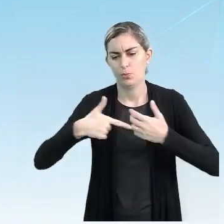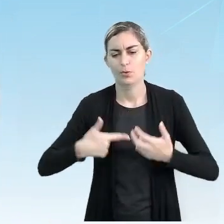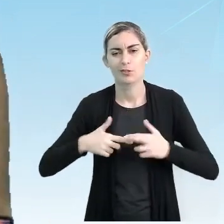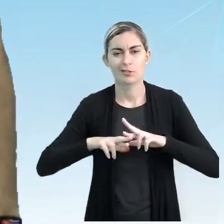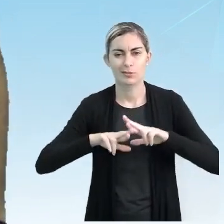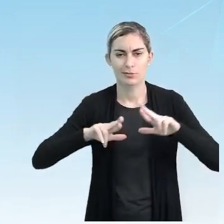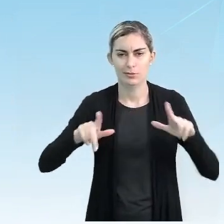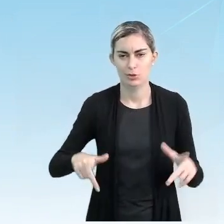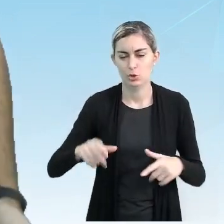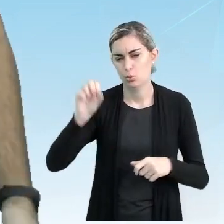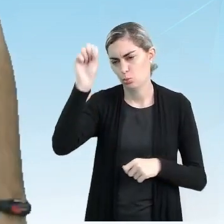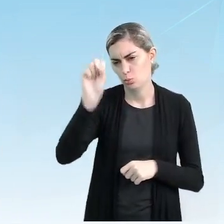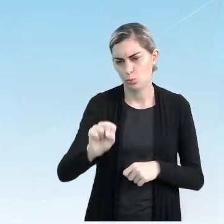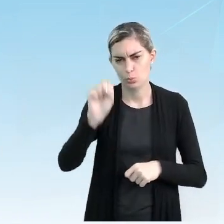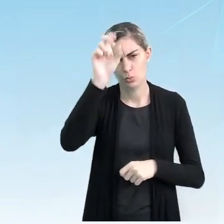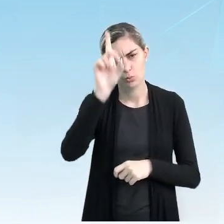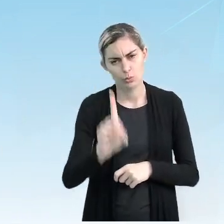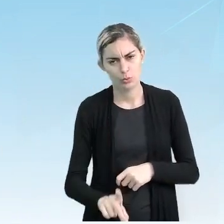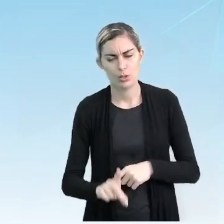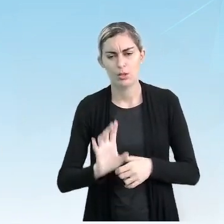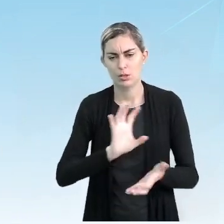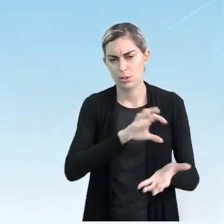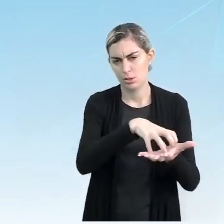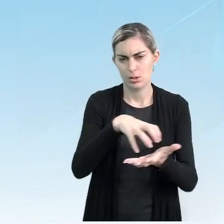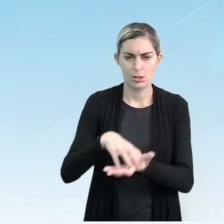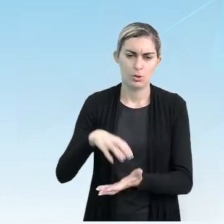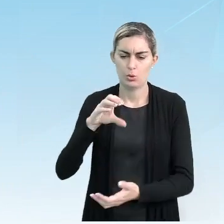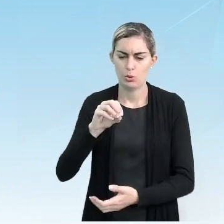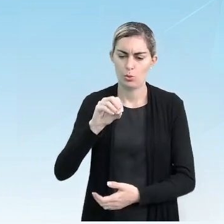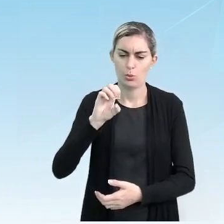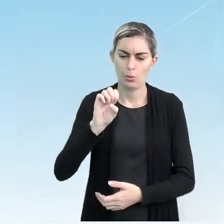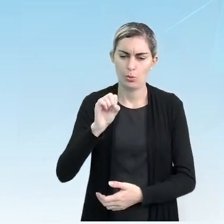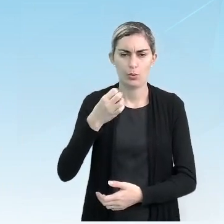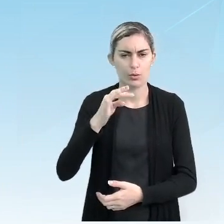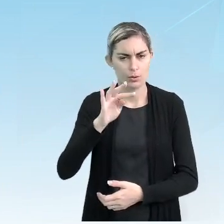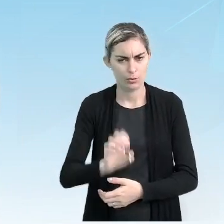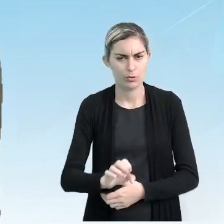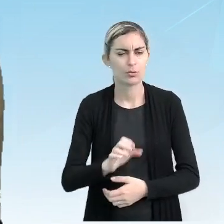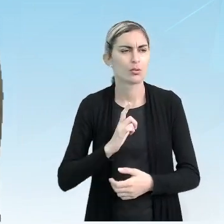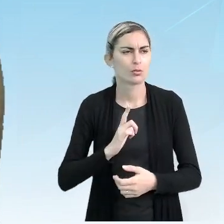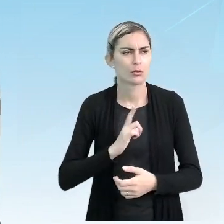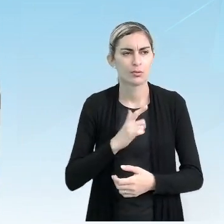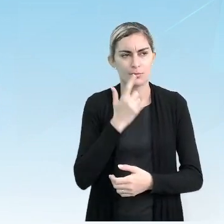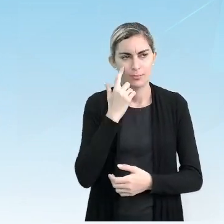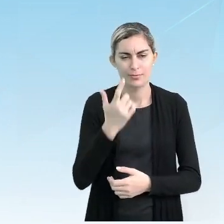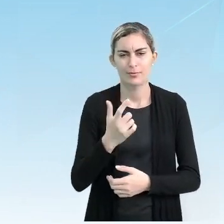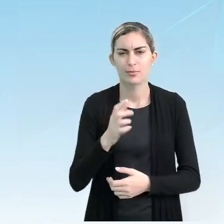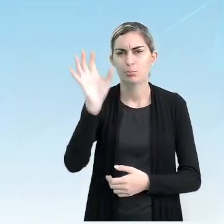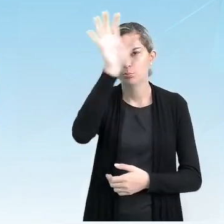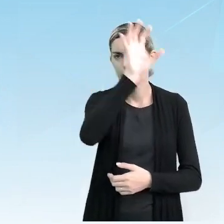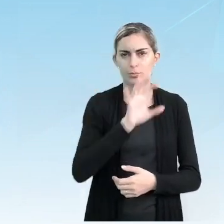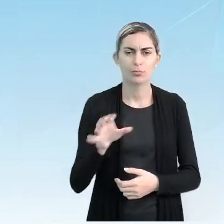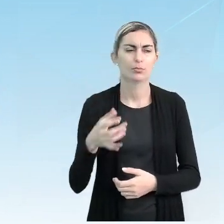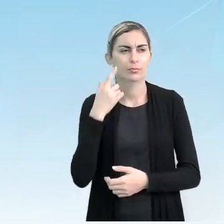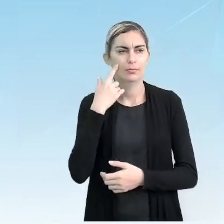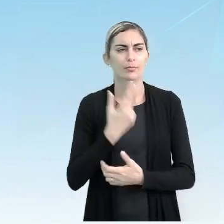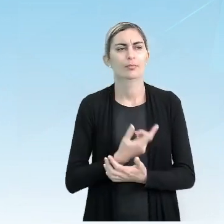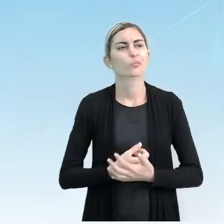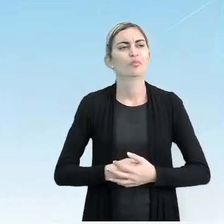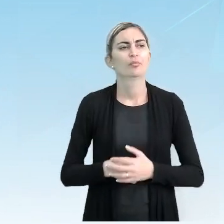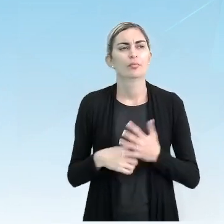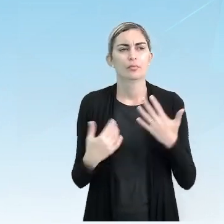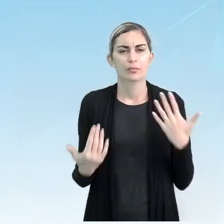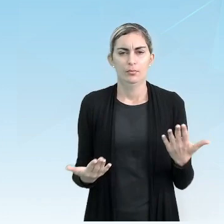Sul, Sudeste, exatamente. Centro-Oeste. Então, observar isso. Olha aí a questão mutável que o professor está mostrando. Então, é essa